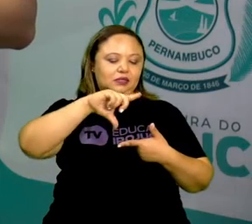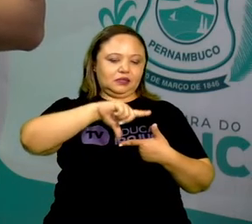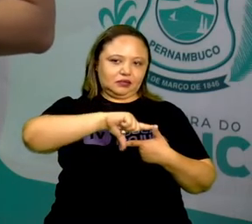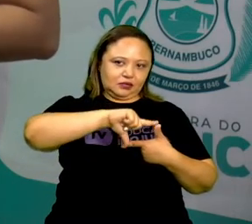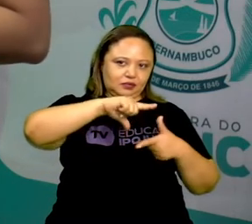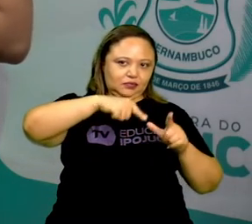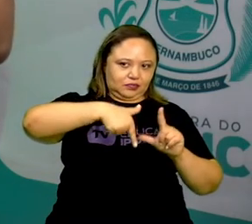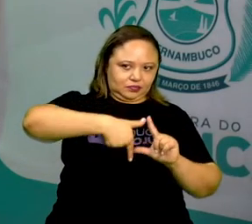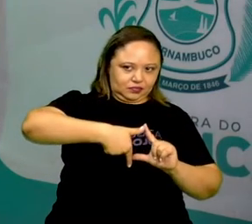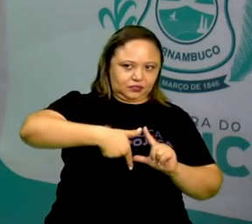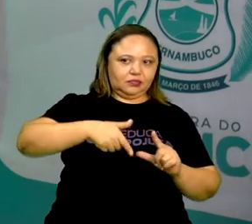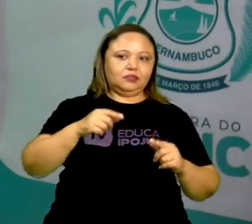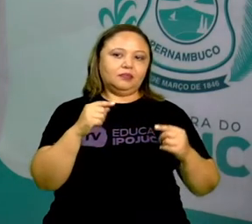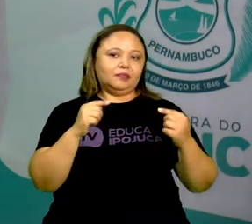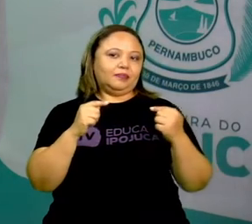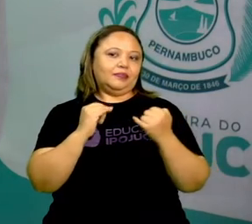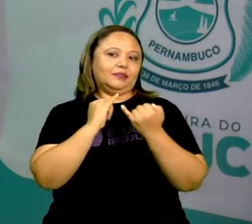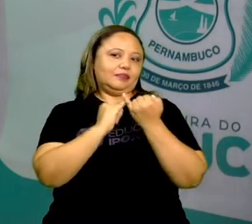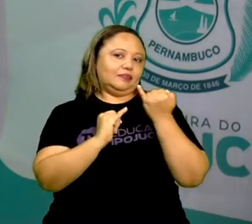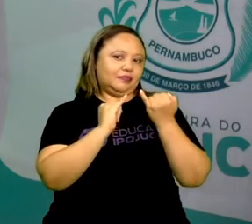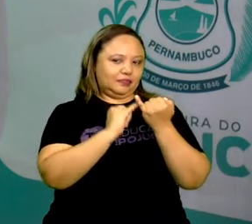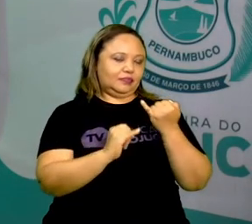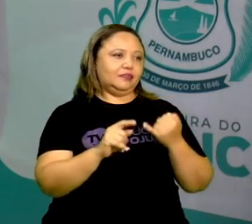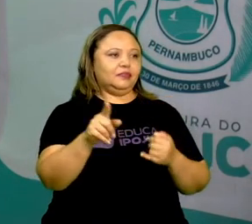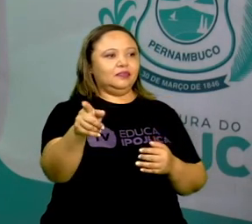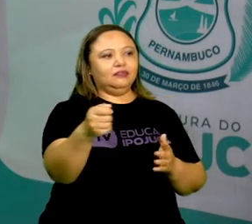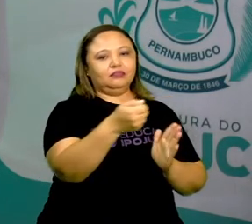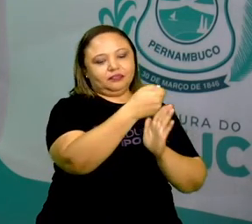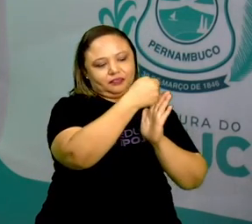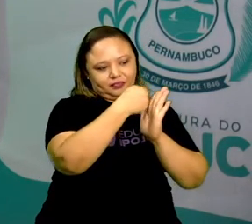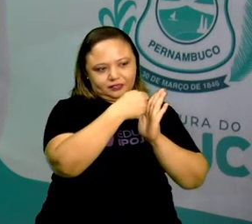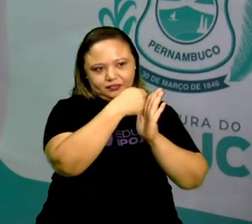espaciais. Anote bem o nosso desafio,